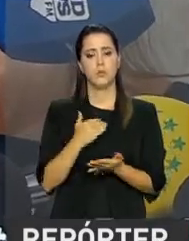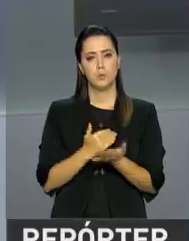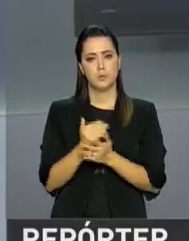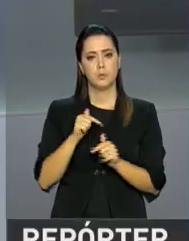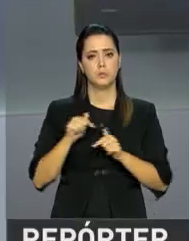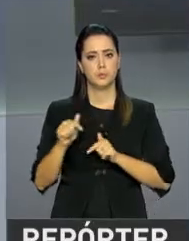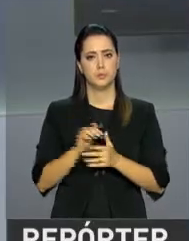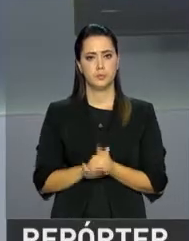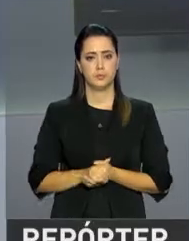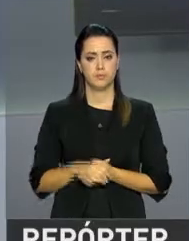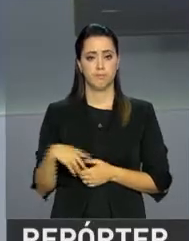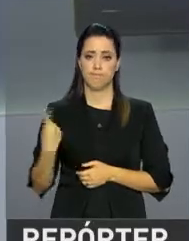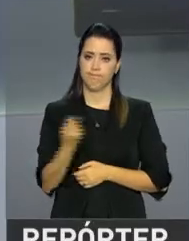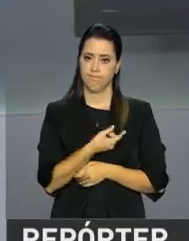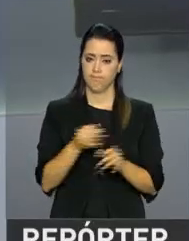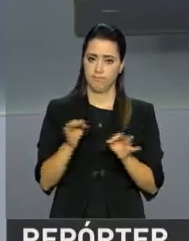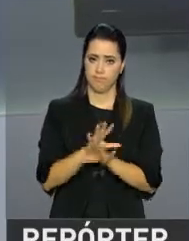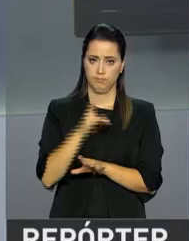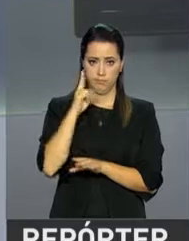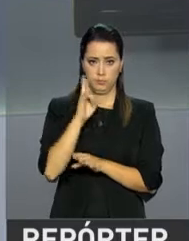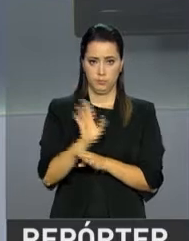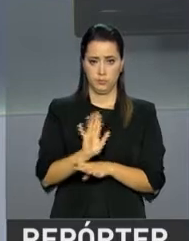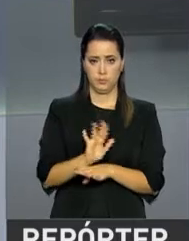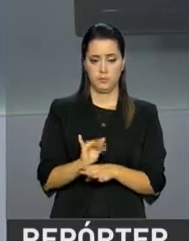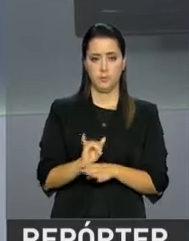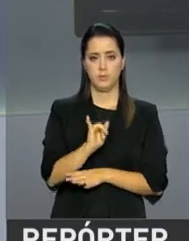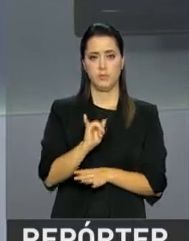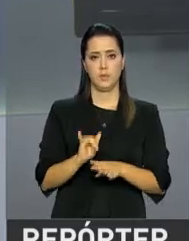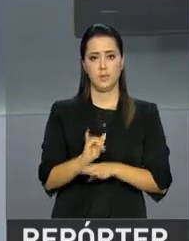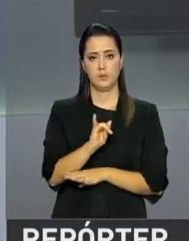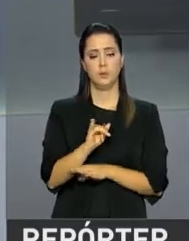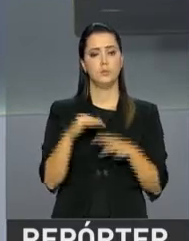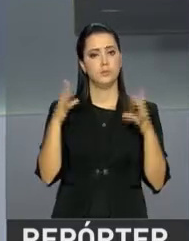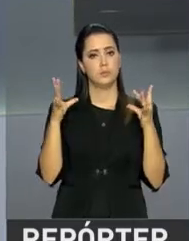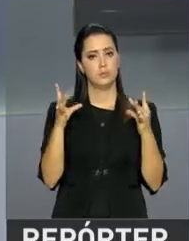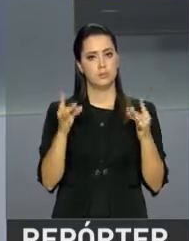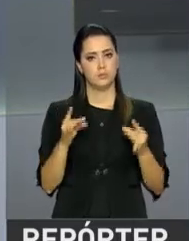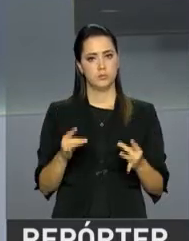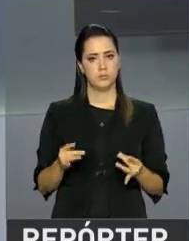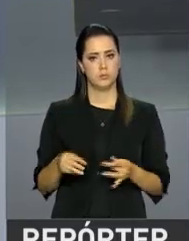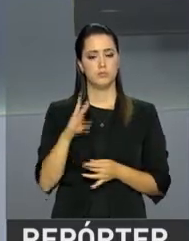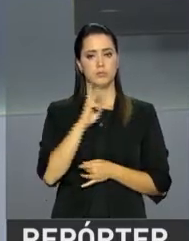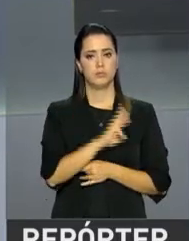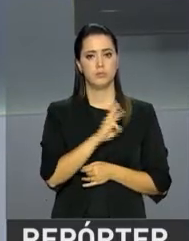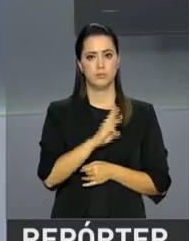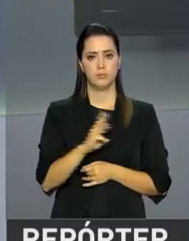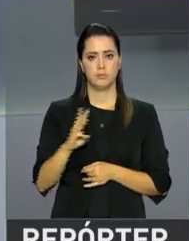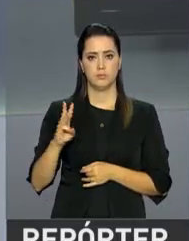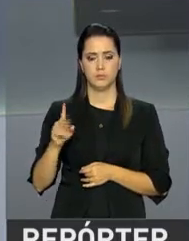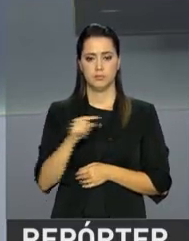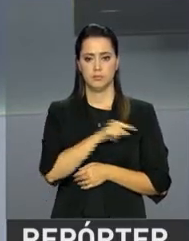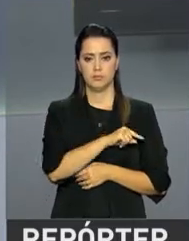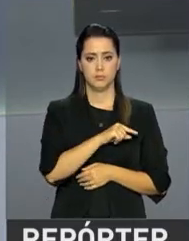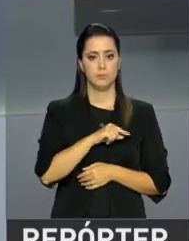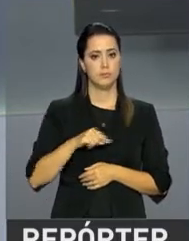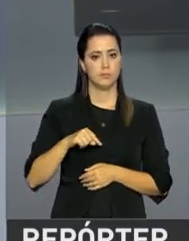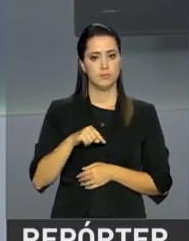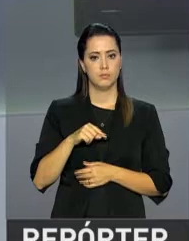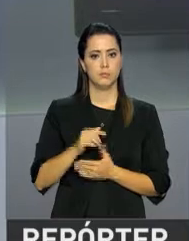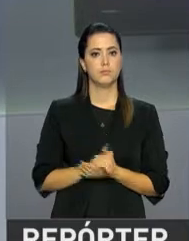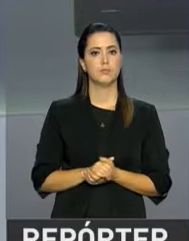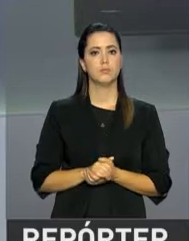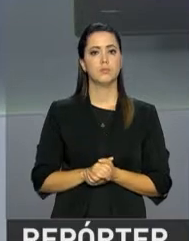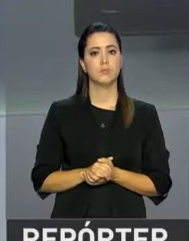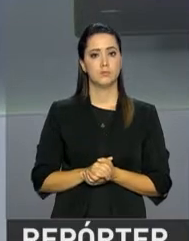implementando. Nós ficamos por aqui. Você pode rever as reportagens no YouTube e toda a nossa programação também está na página da NBR